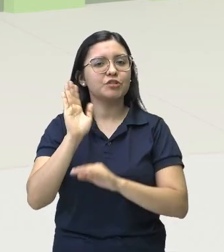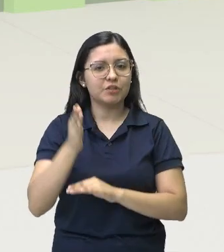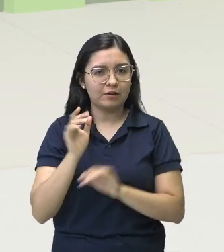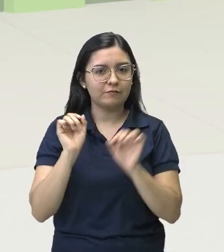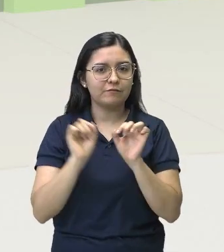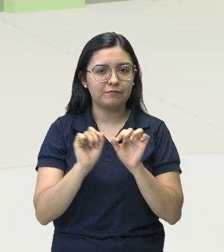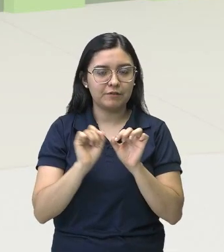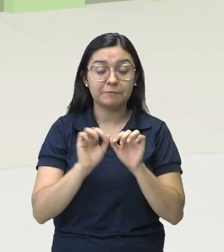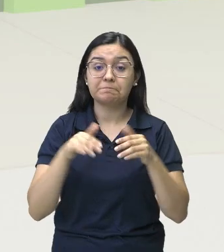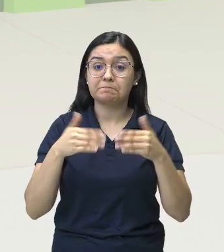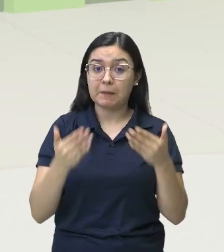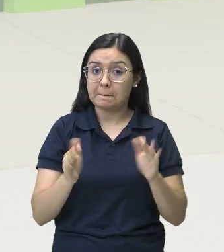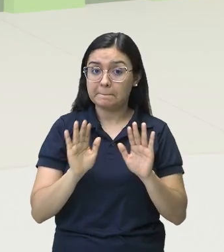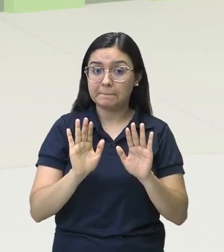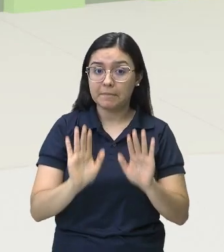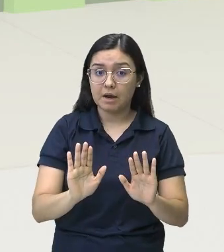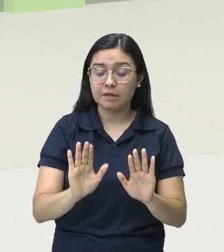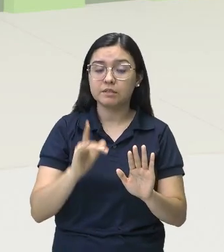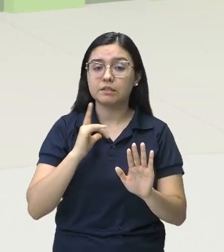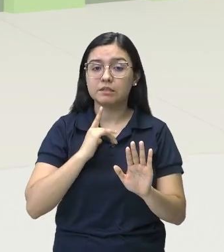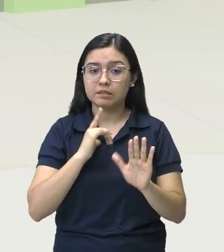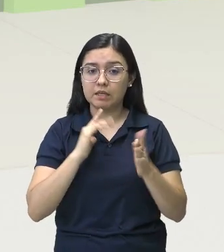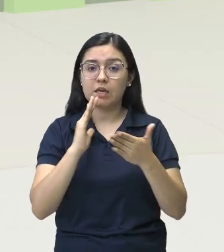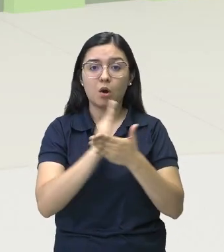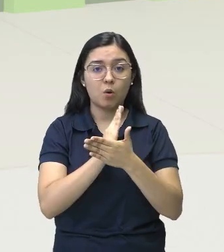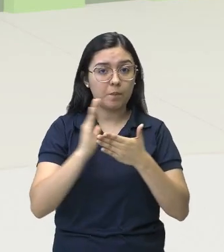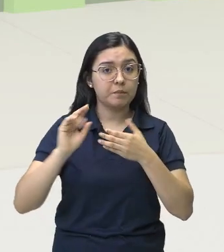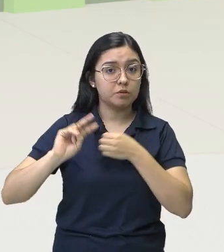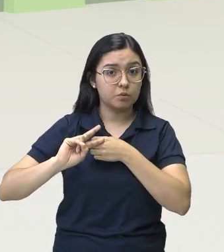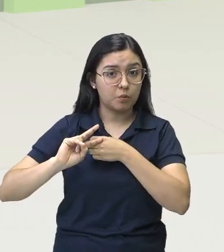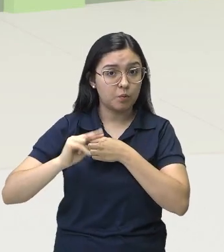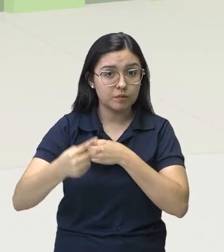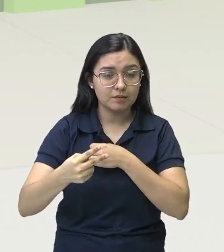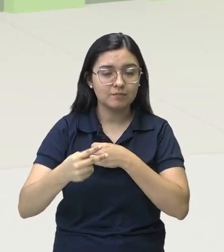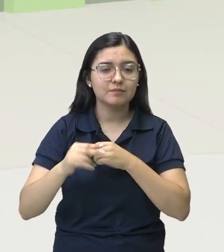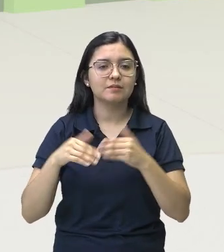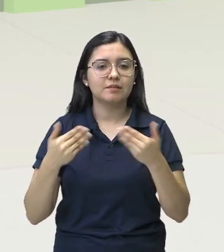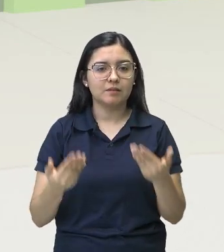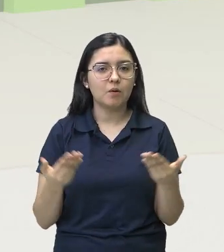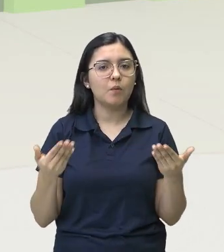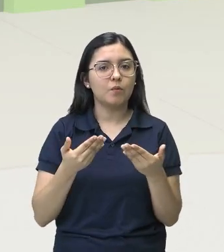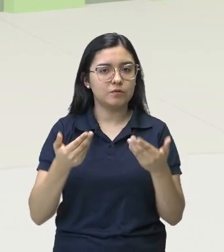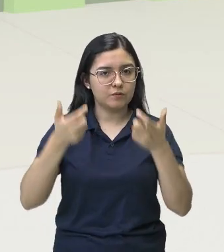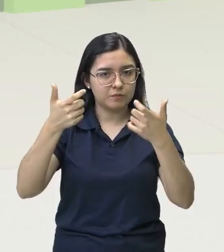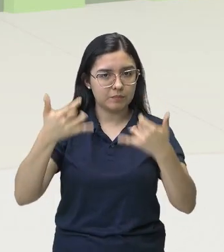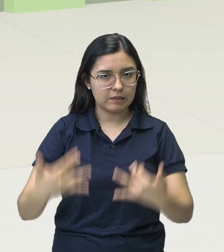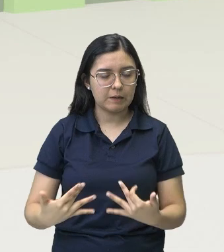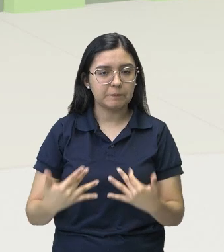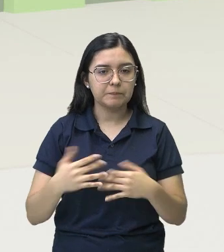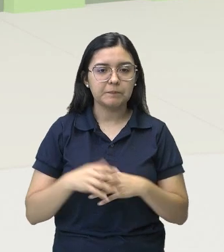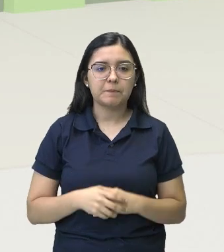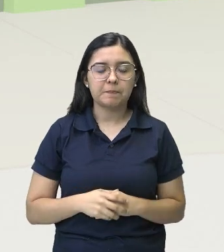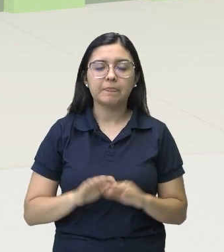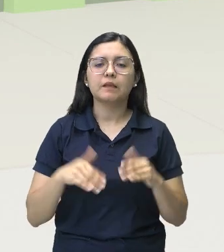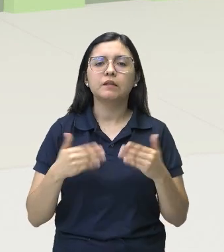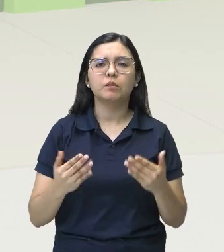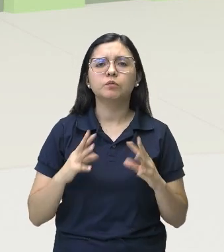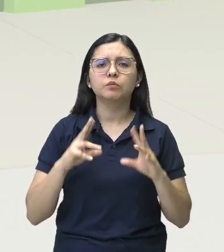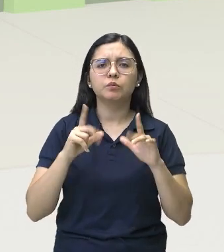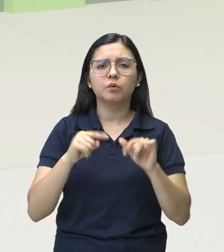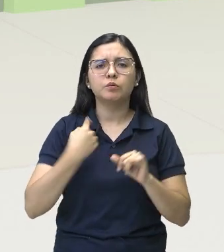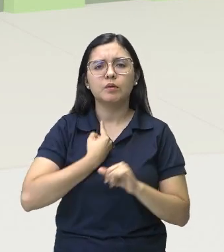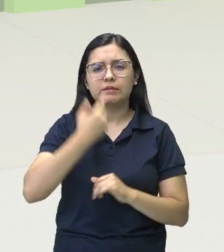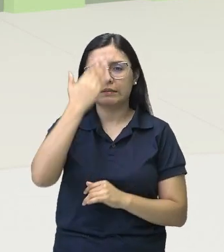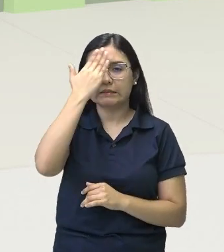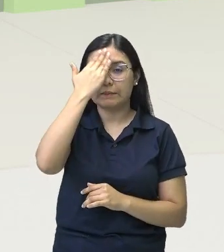prática. Porém, nós temos aí algumas consequências e o nosso bate-papo de hoje vai ser sobre isso. Todos sabemos